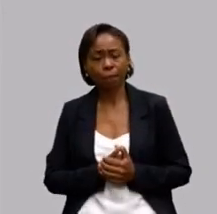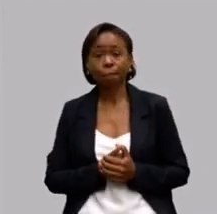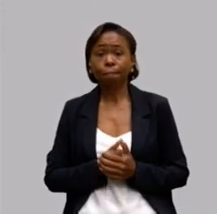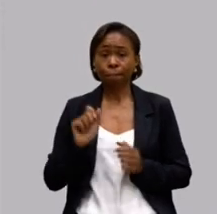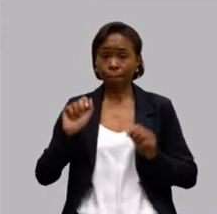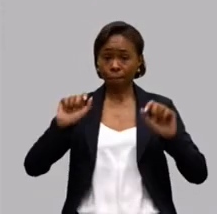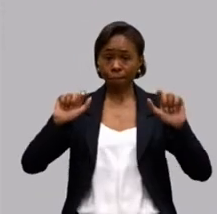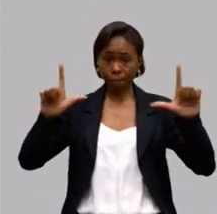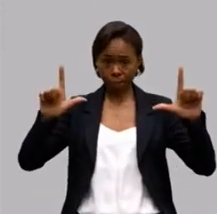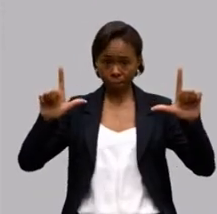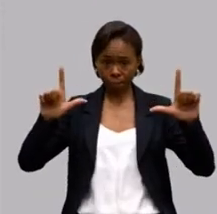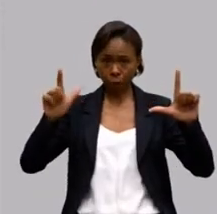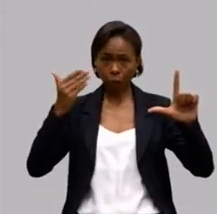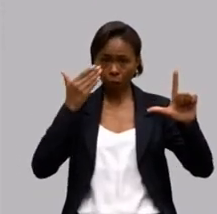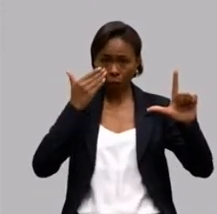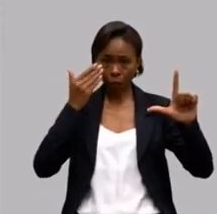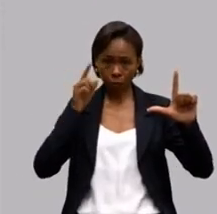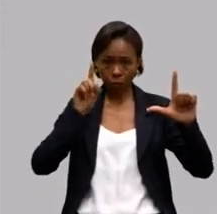sendo mostrado